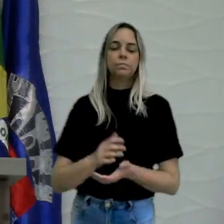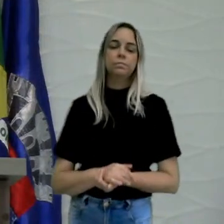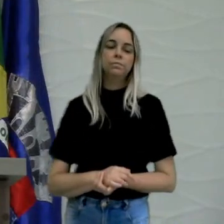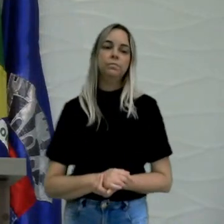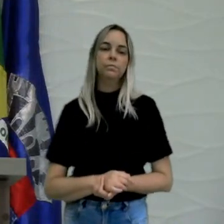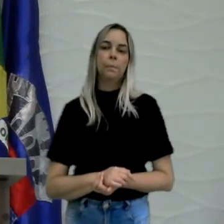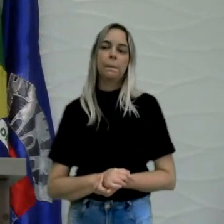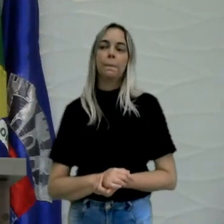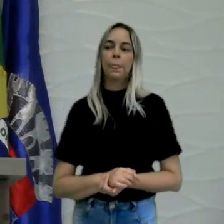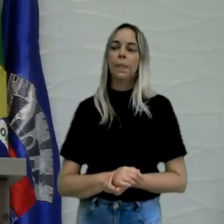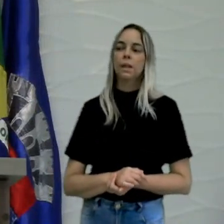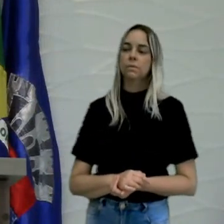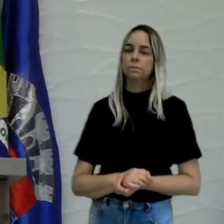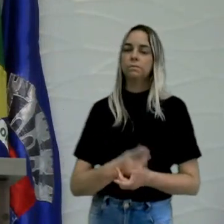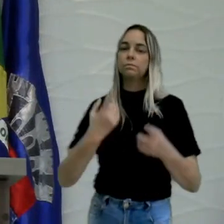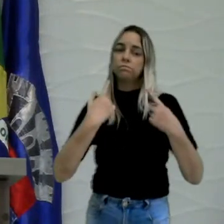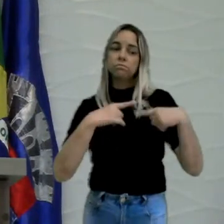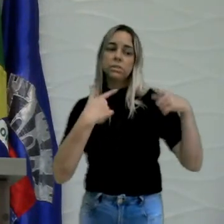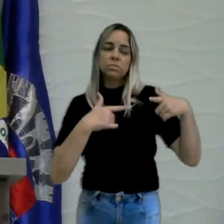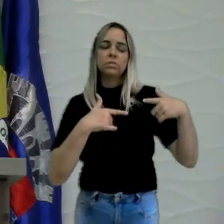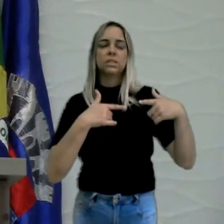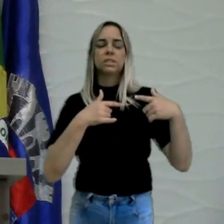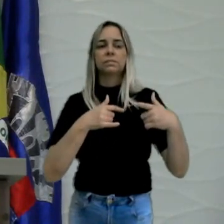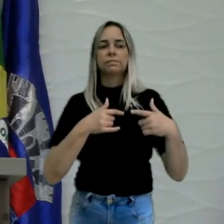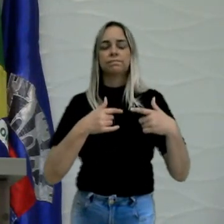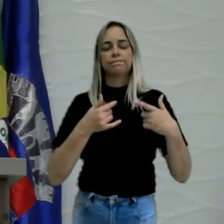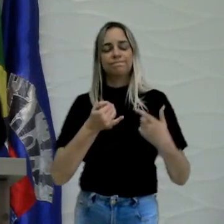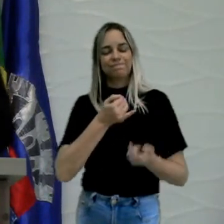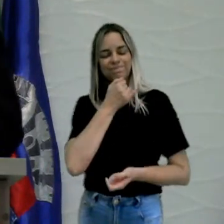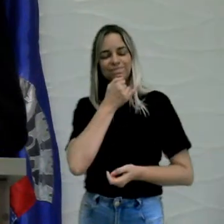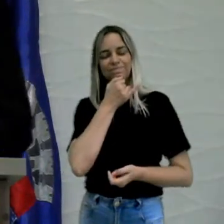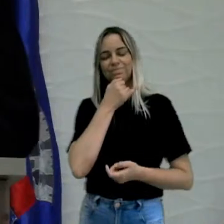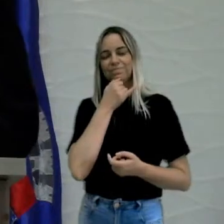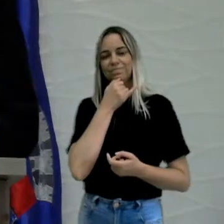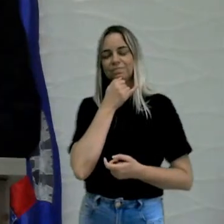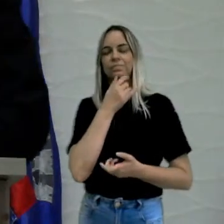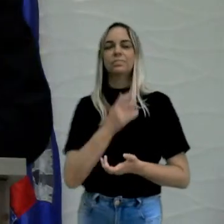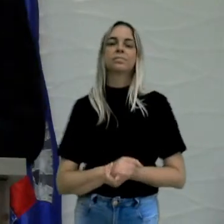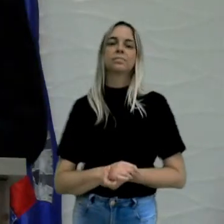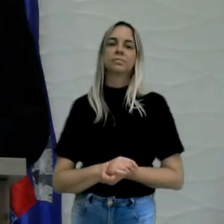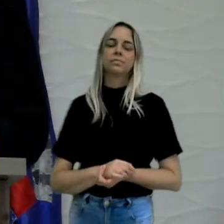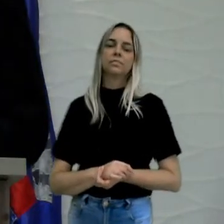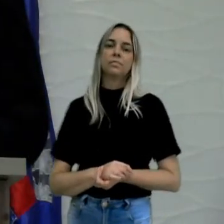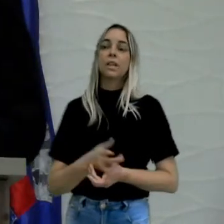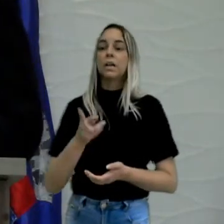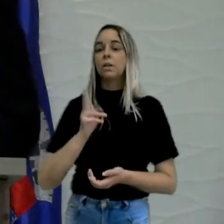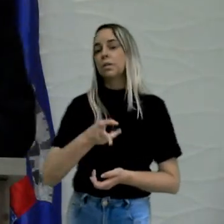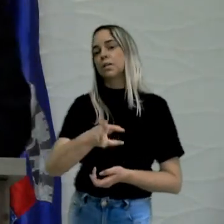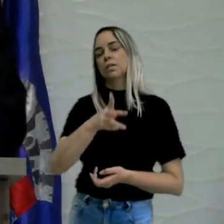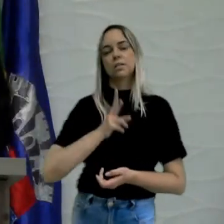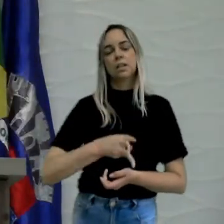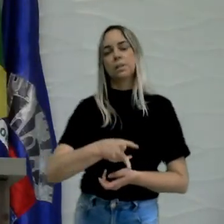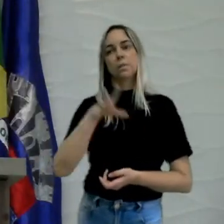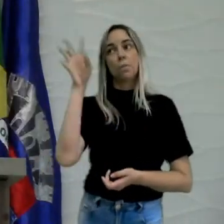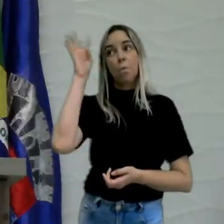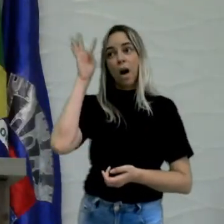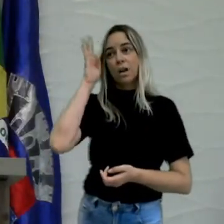reclamando e se lamentando. E os vereadores aqui não falam. E toda quarta-feira eu estou cobrando